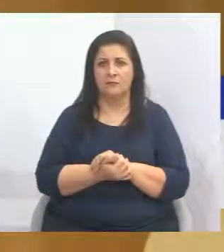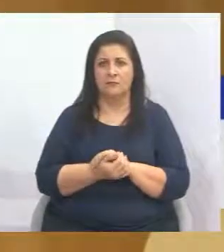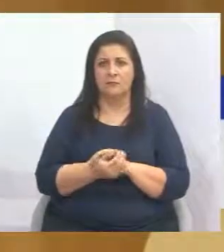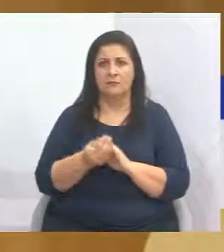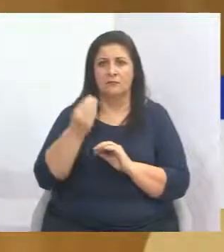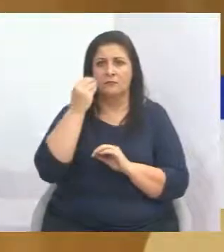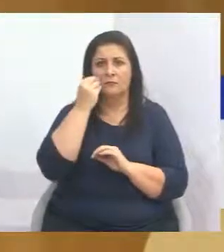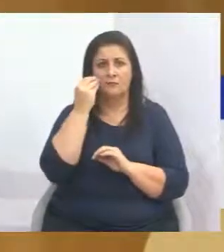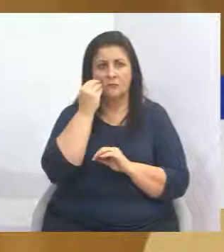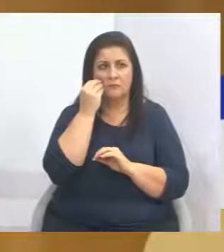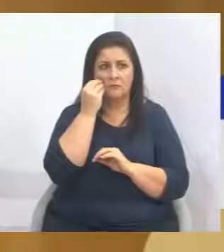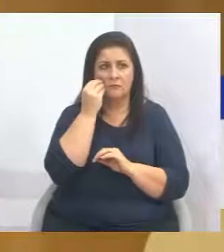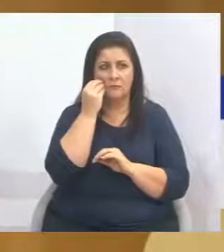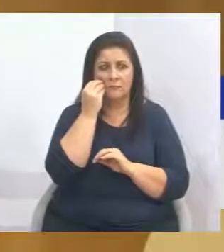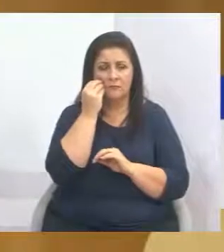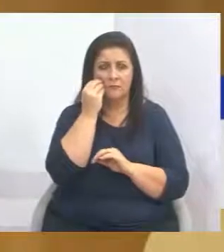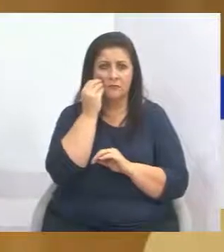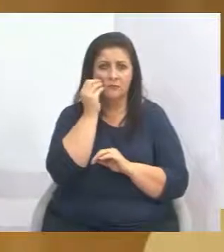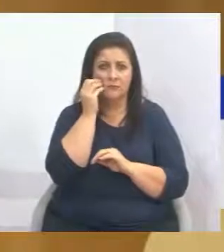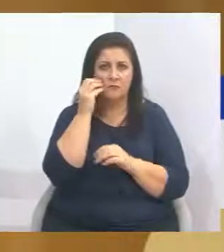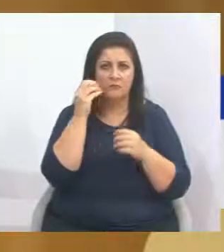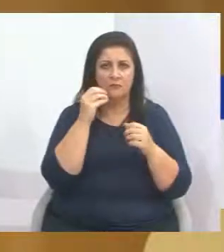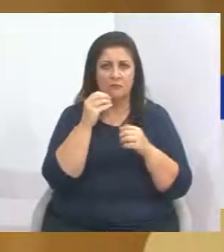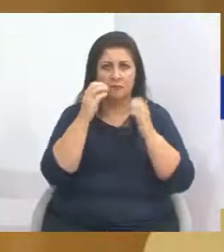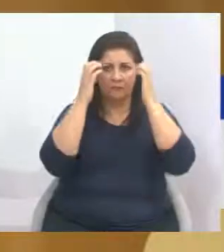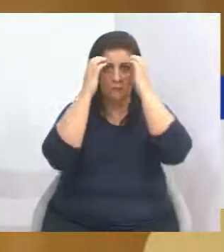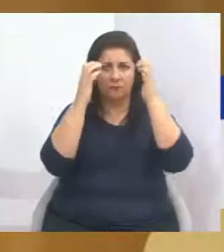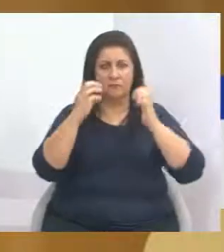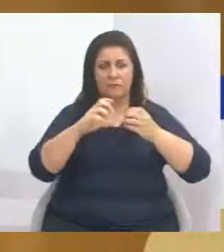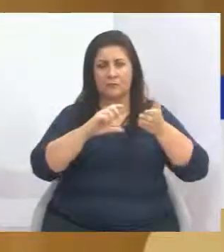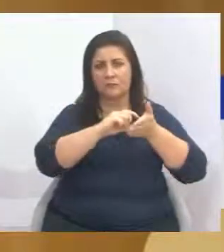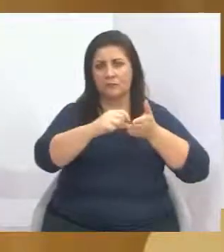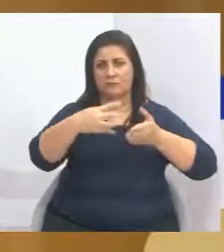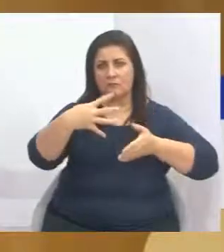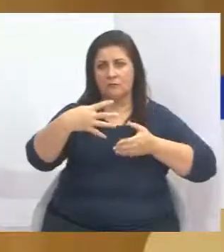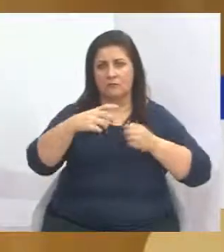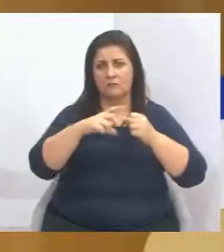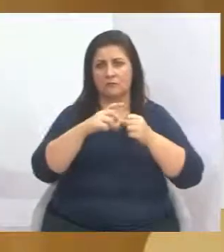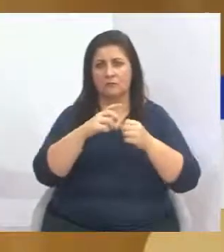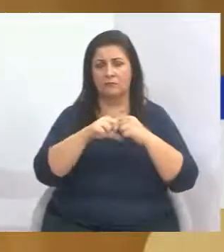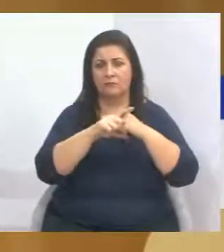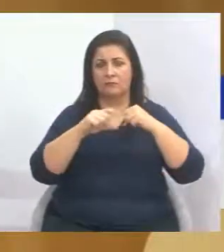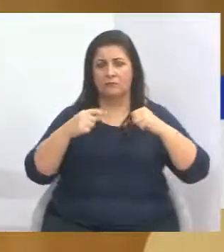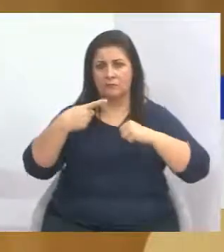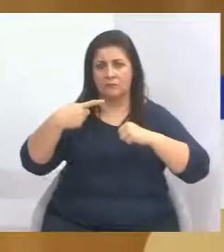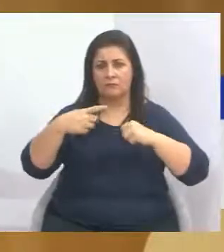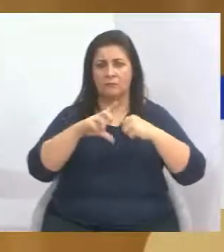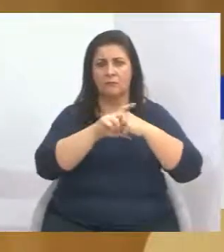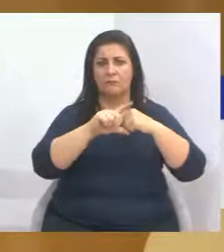ao disposto do inciso 4º do artigo 1º e